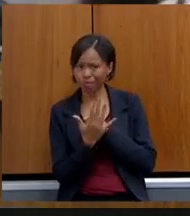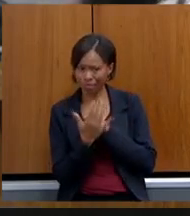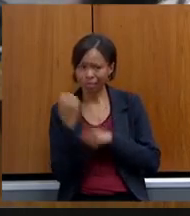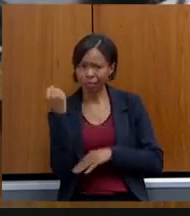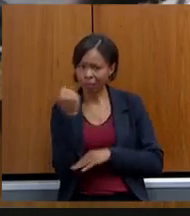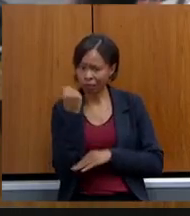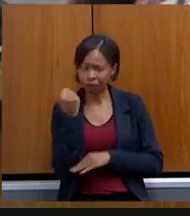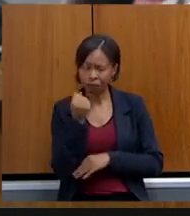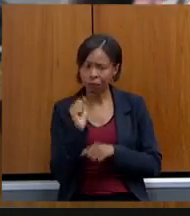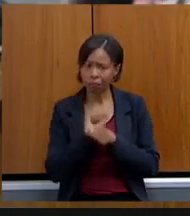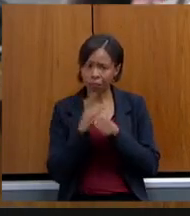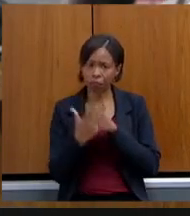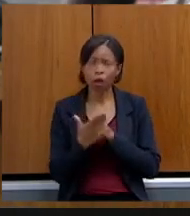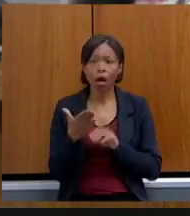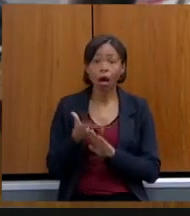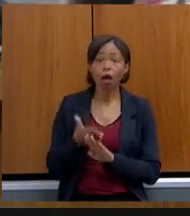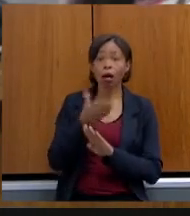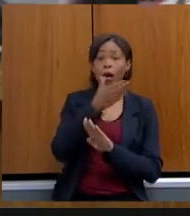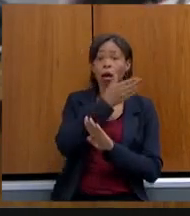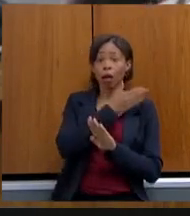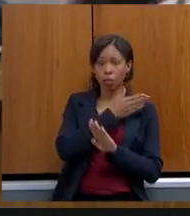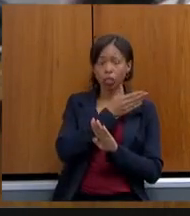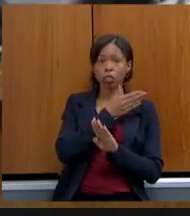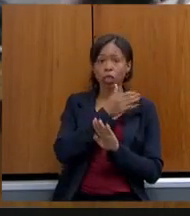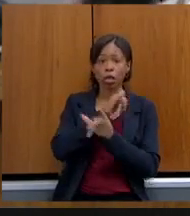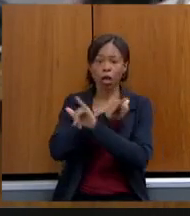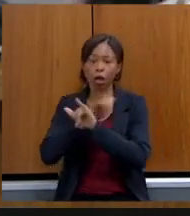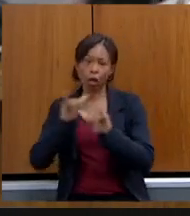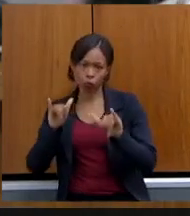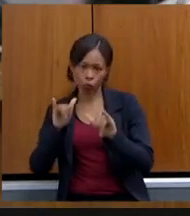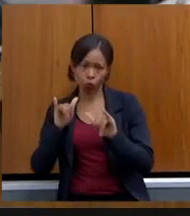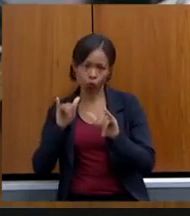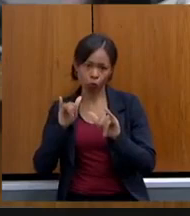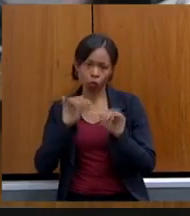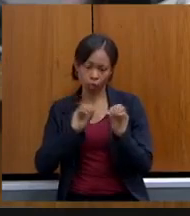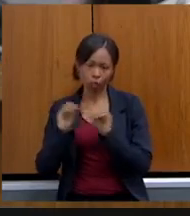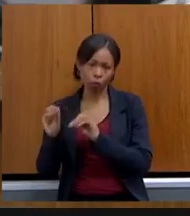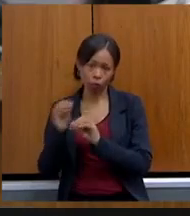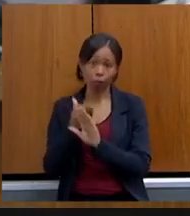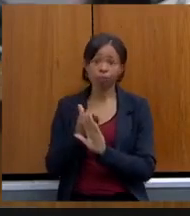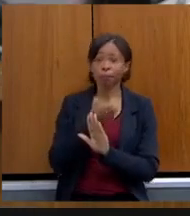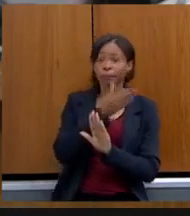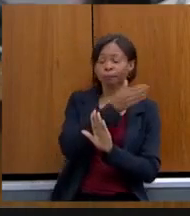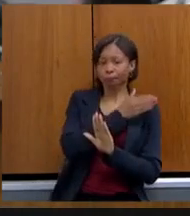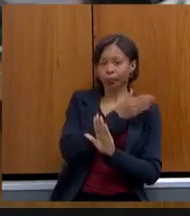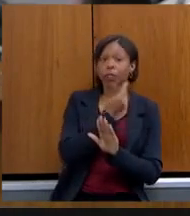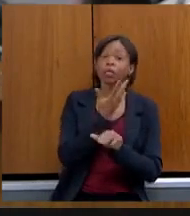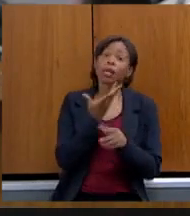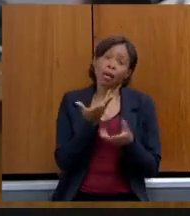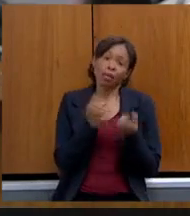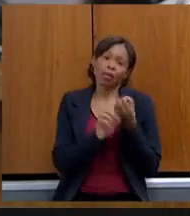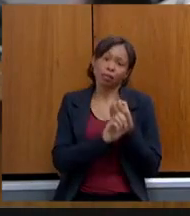nesse momento anterior né ao anúncio das remoções é em atividade remotas nas escolas então todos os